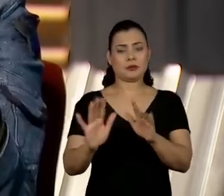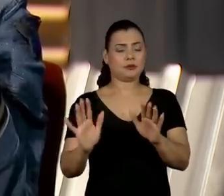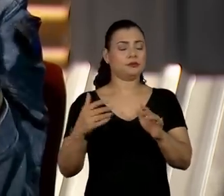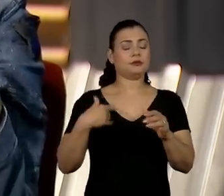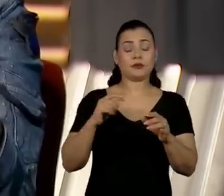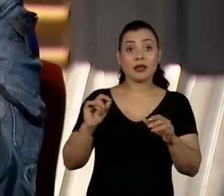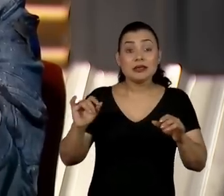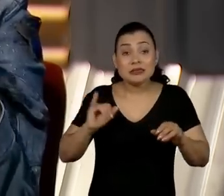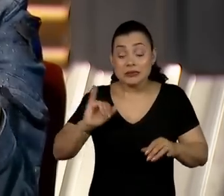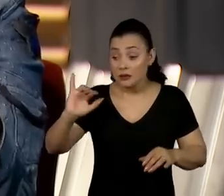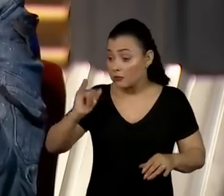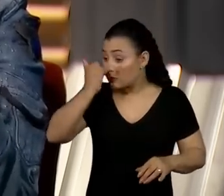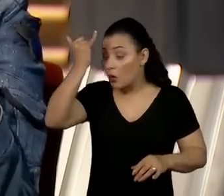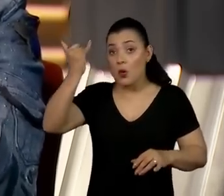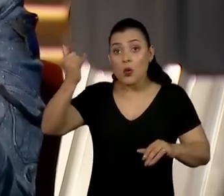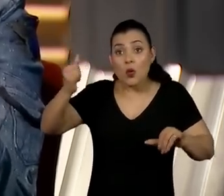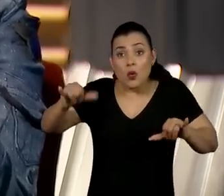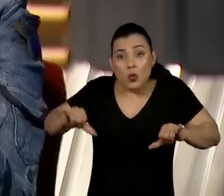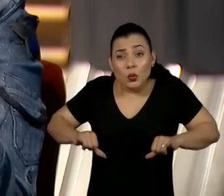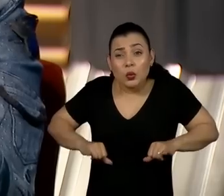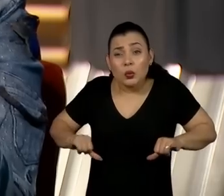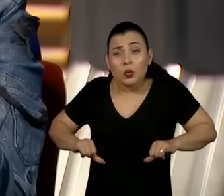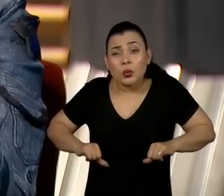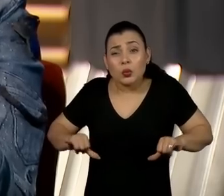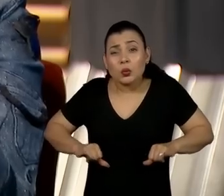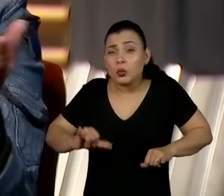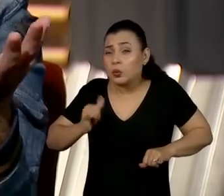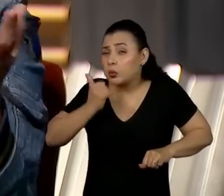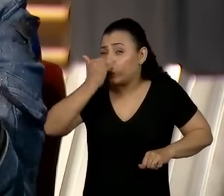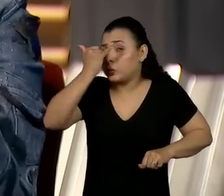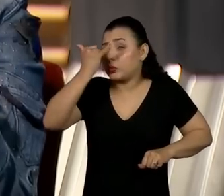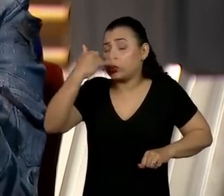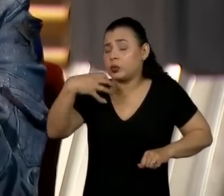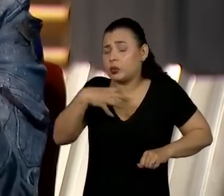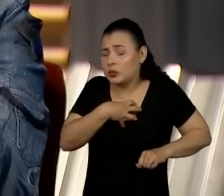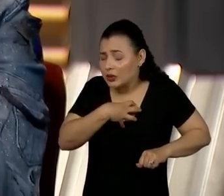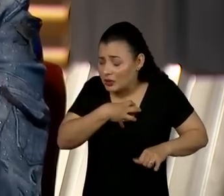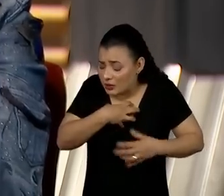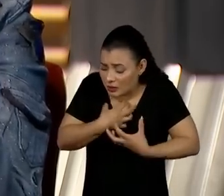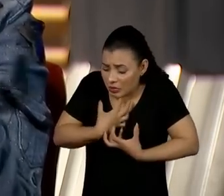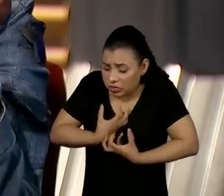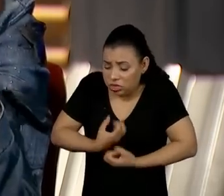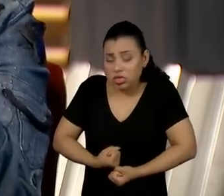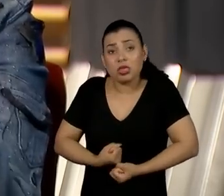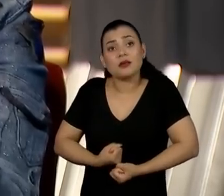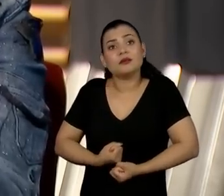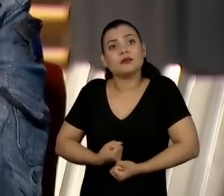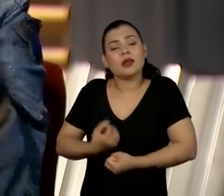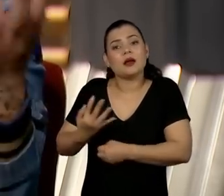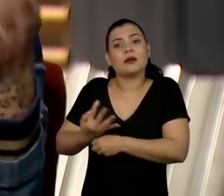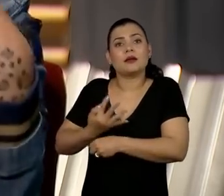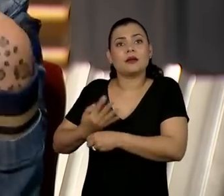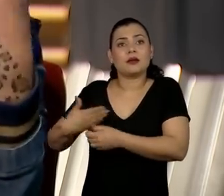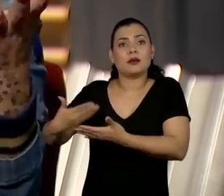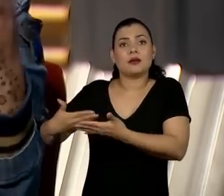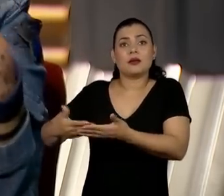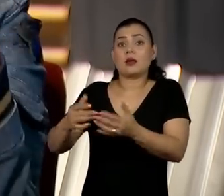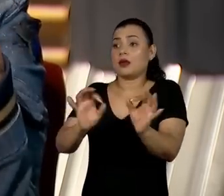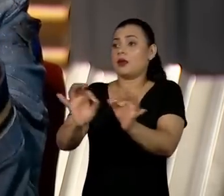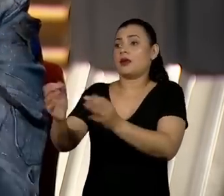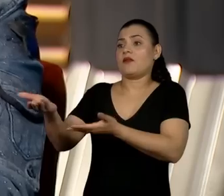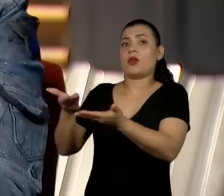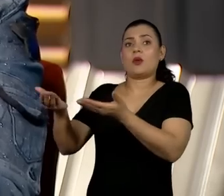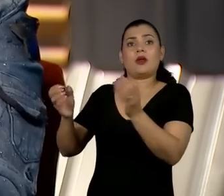aquele sofrimento aquela coisa pesada você fala Poxa É também ninguém falou nada para ninguém